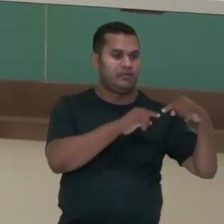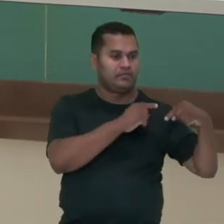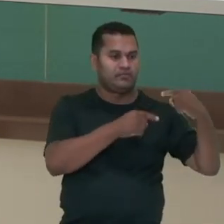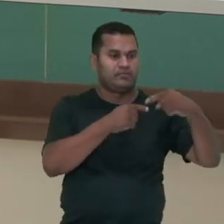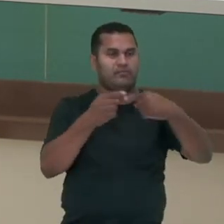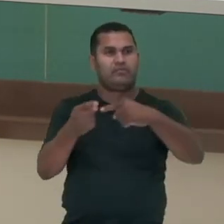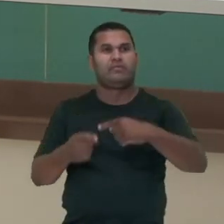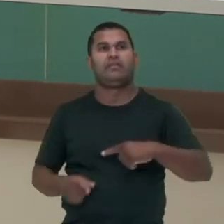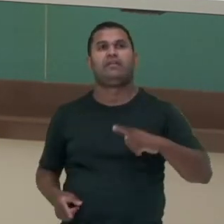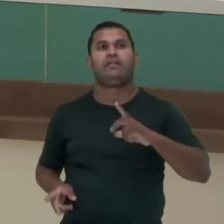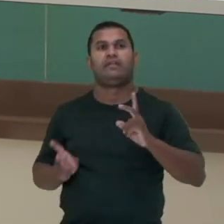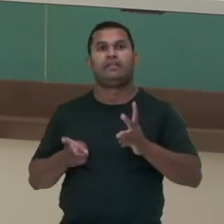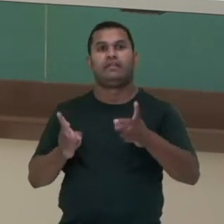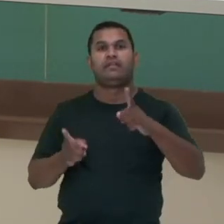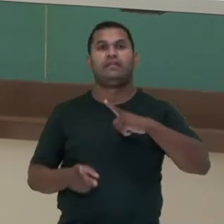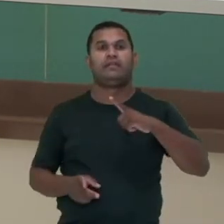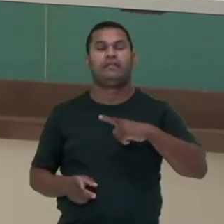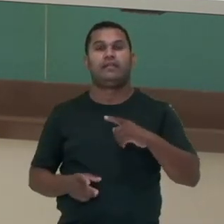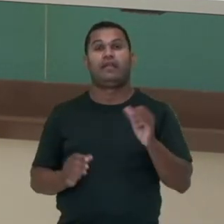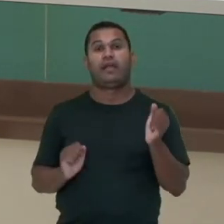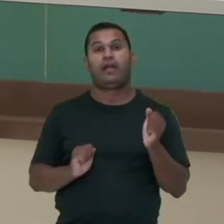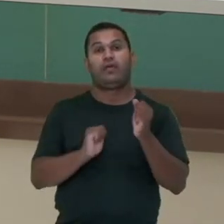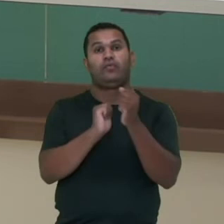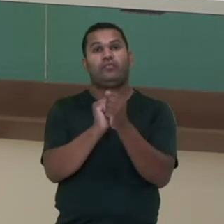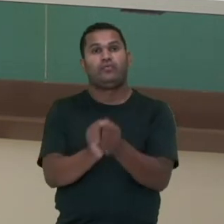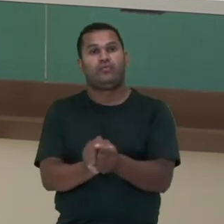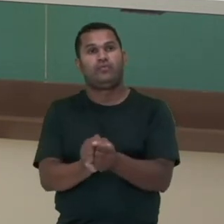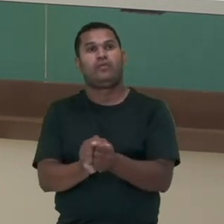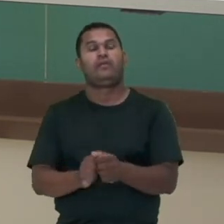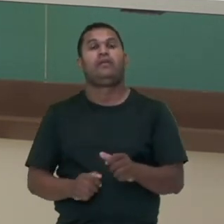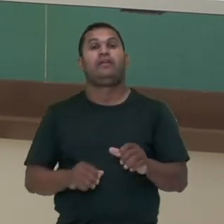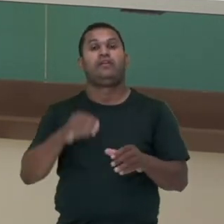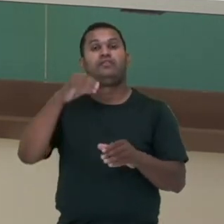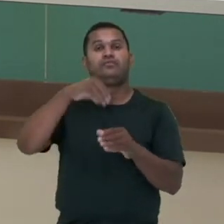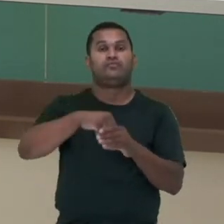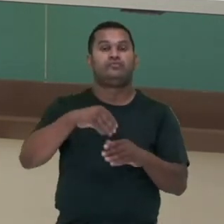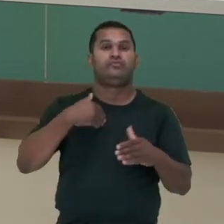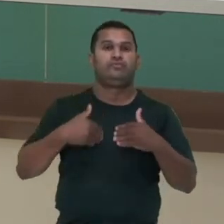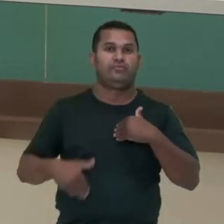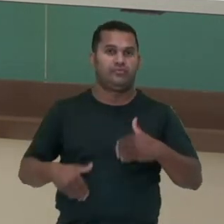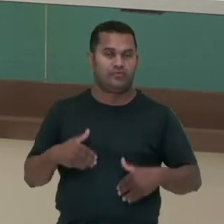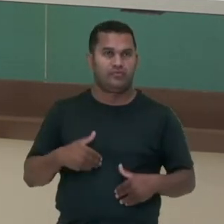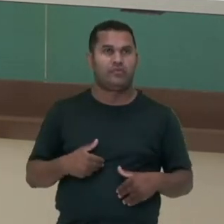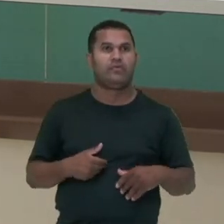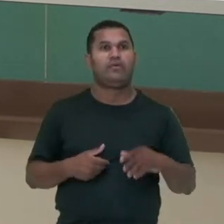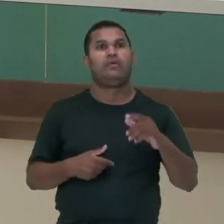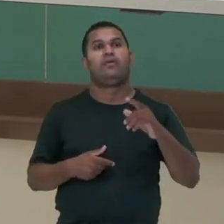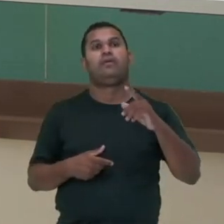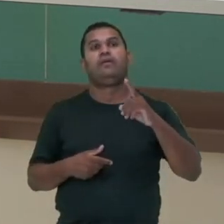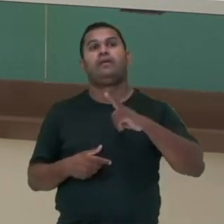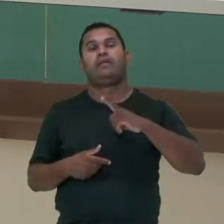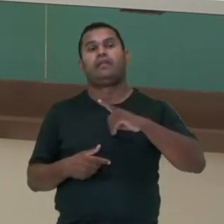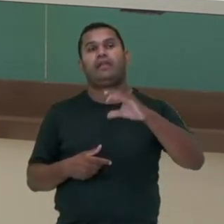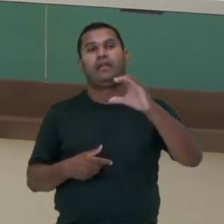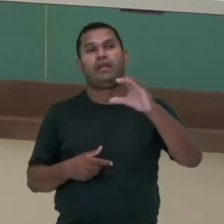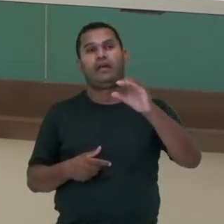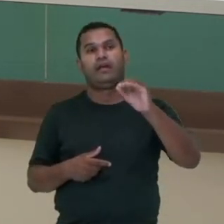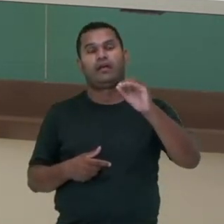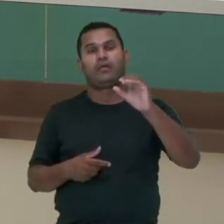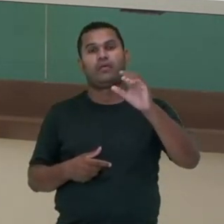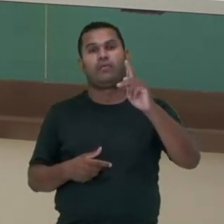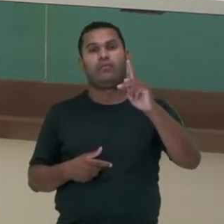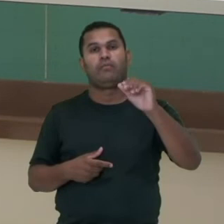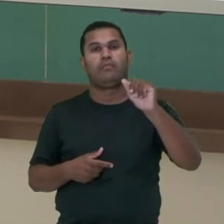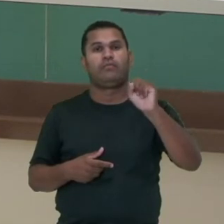essa composição de alelos que se organizam, né, na forma dominante, recessivo, formando ali